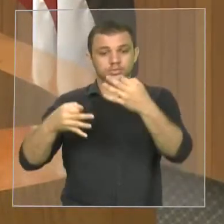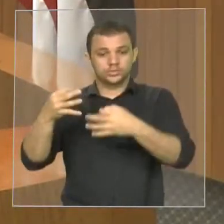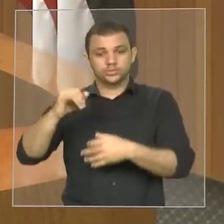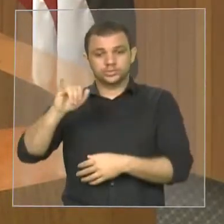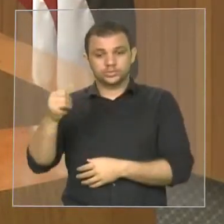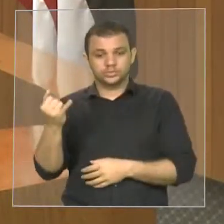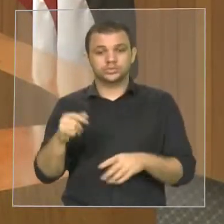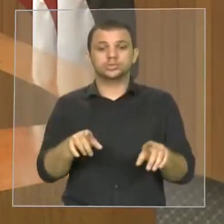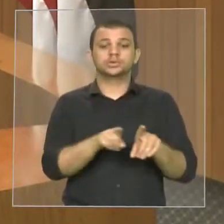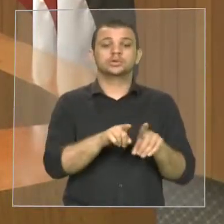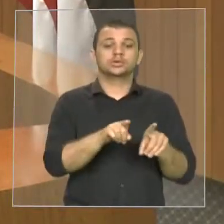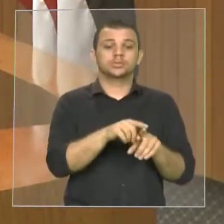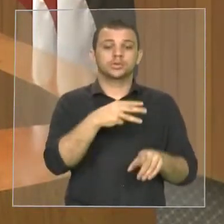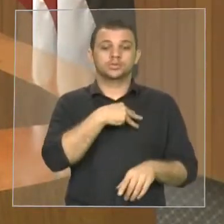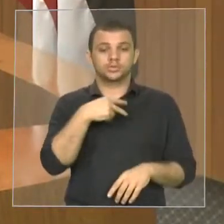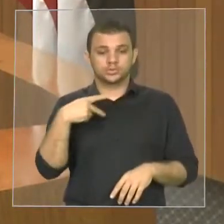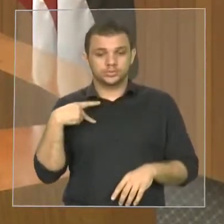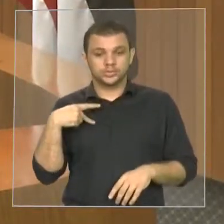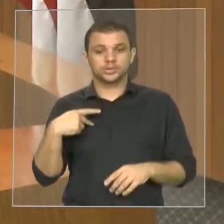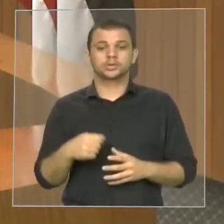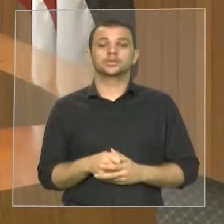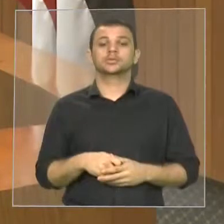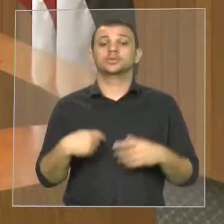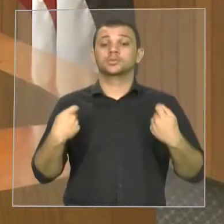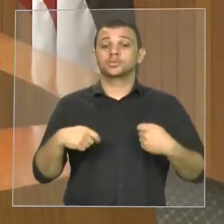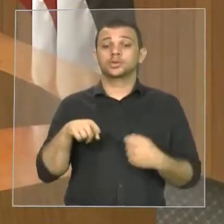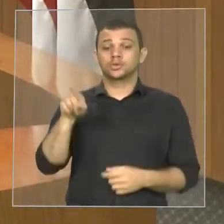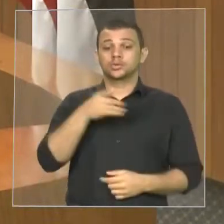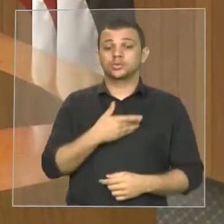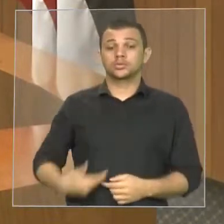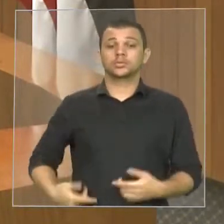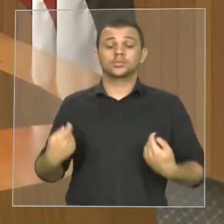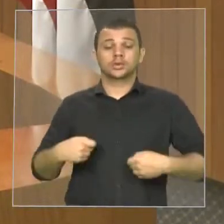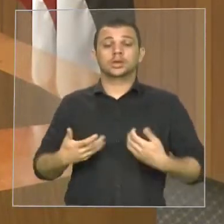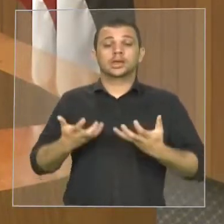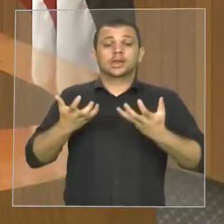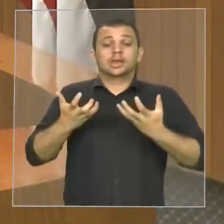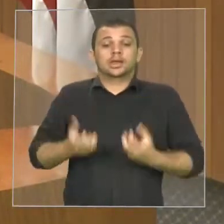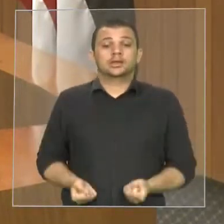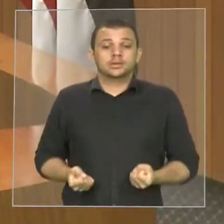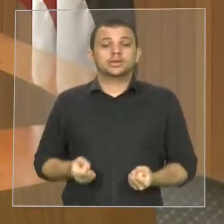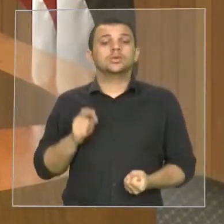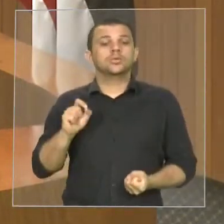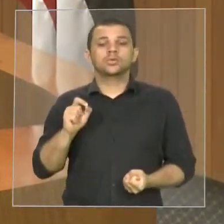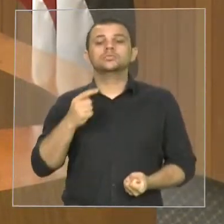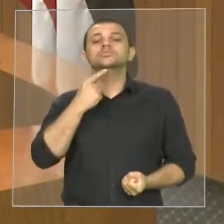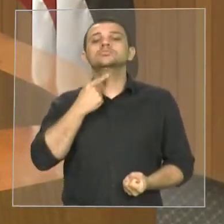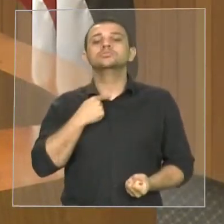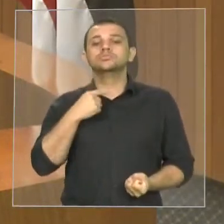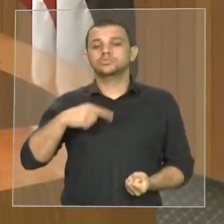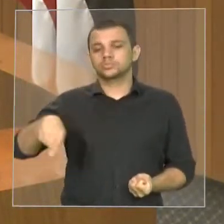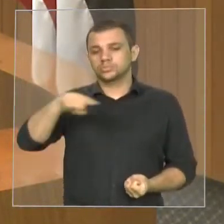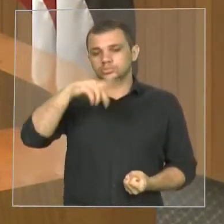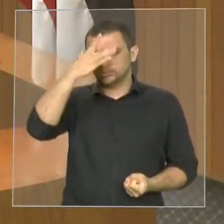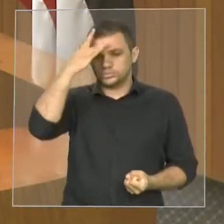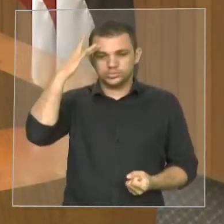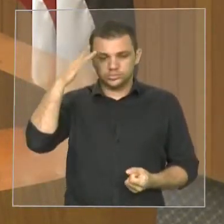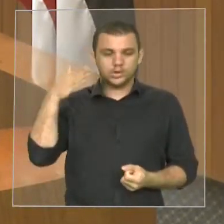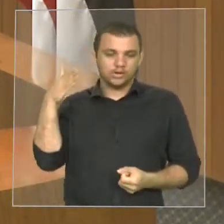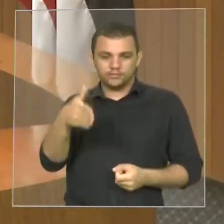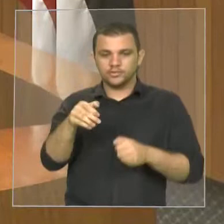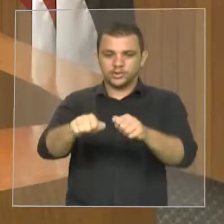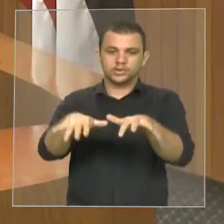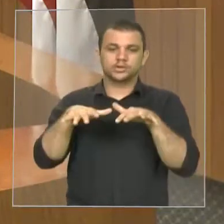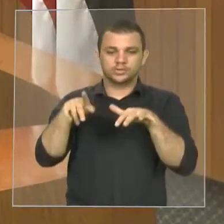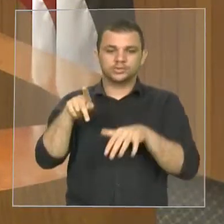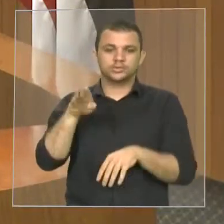teve que engolir, essa que é a verdade, teve que engolir a vontade dos servidores que participaram de audiências públicas